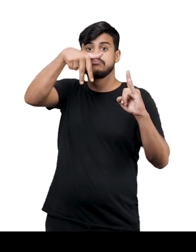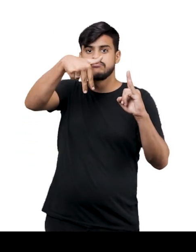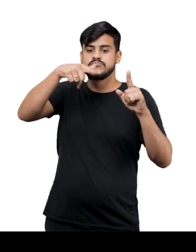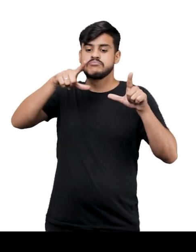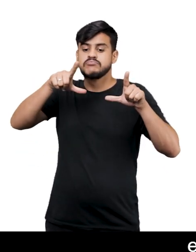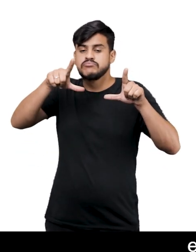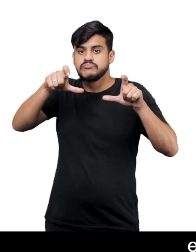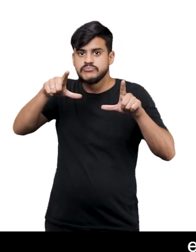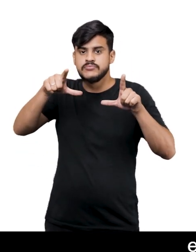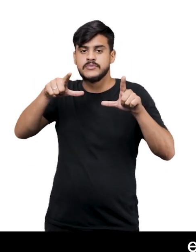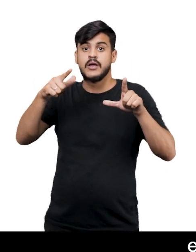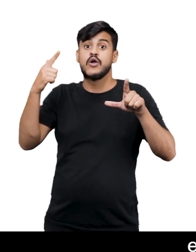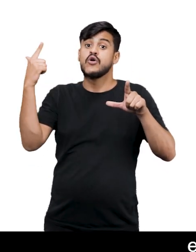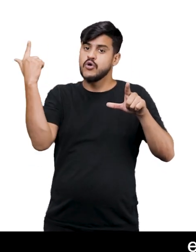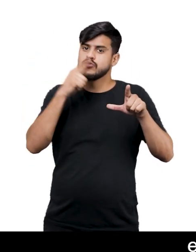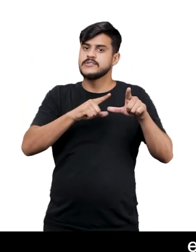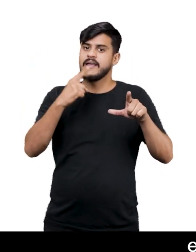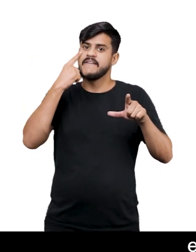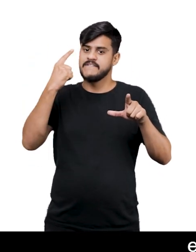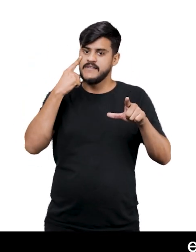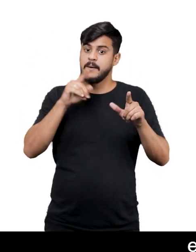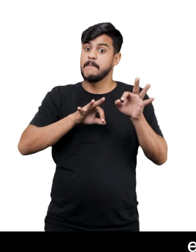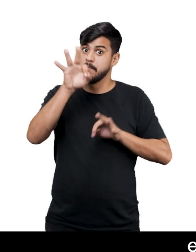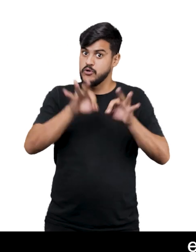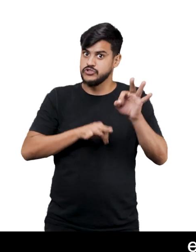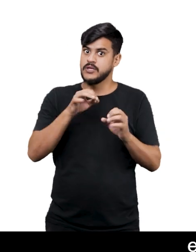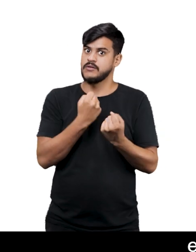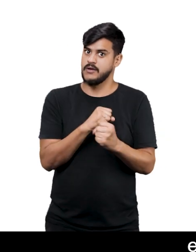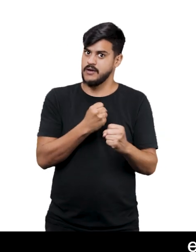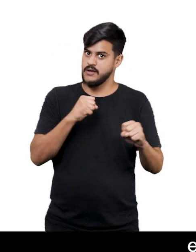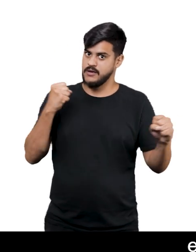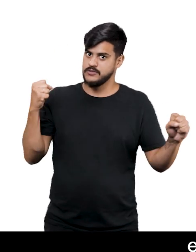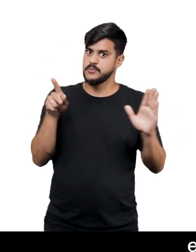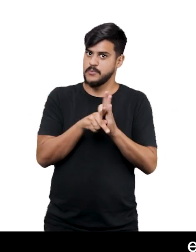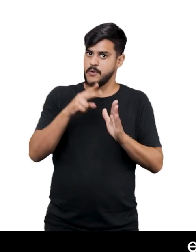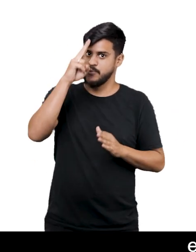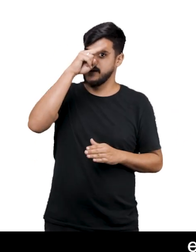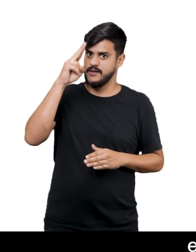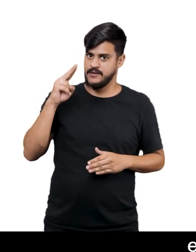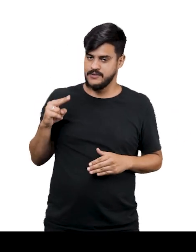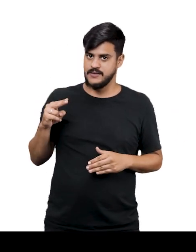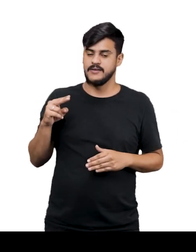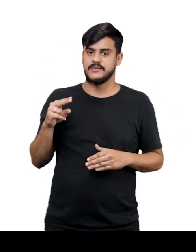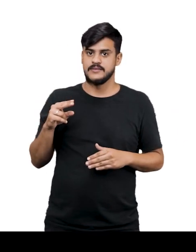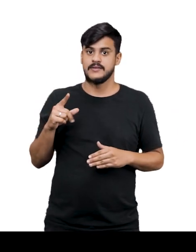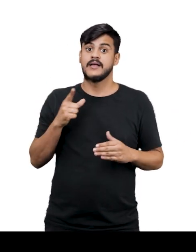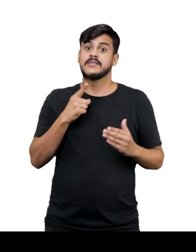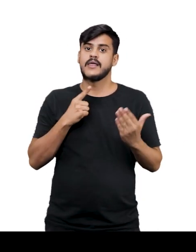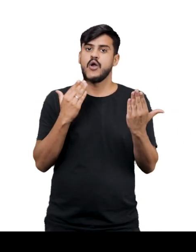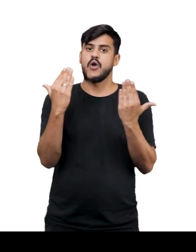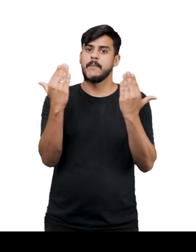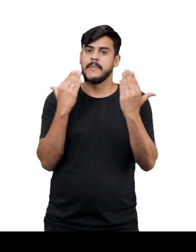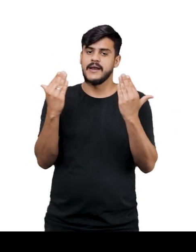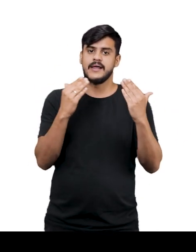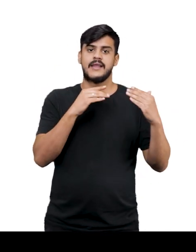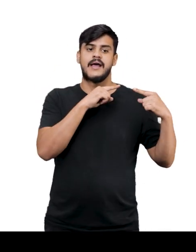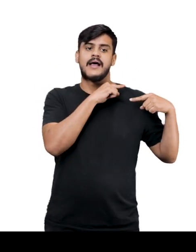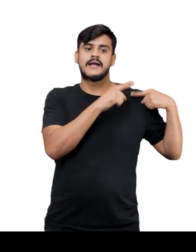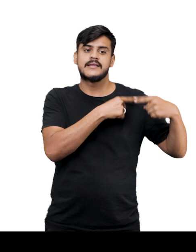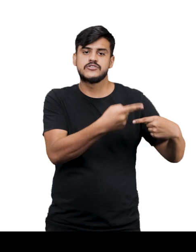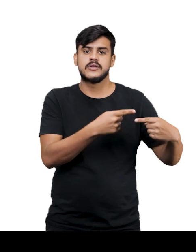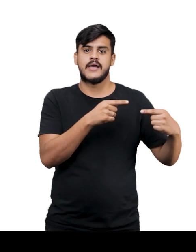região, e pode-se ver a dimensão ambiciosa do projeto de Lina Bobardi, um contraste entre a